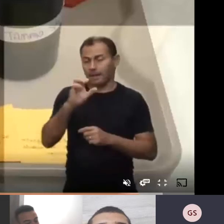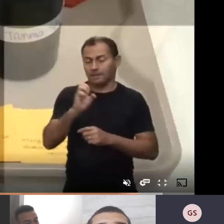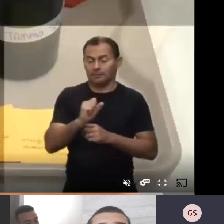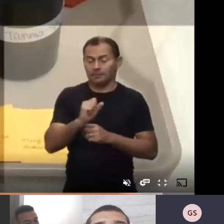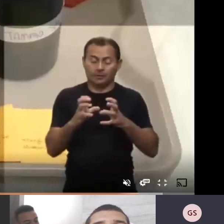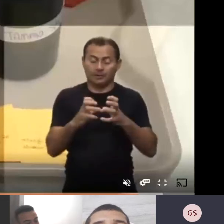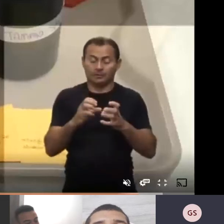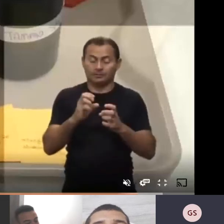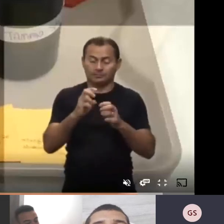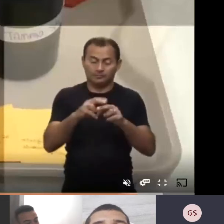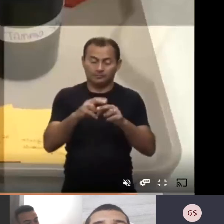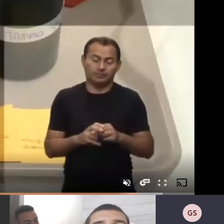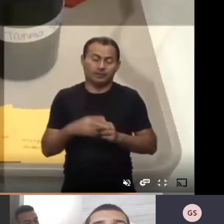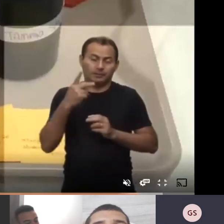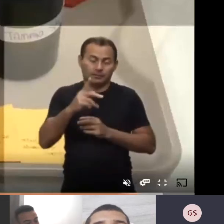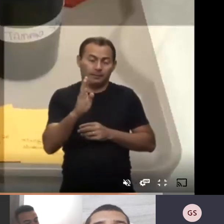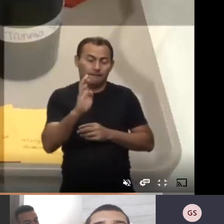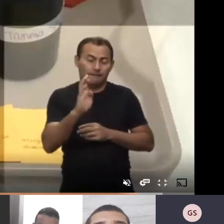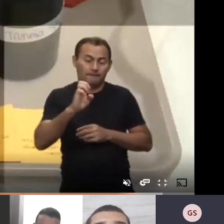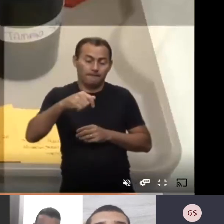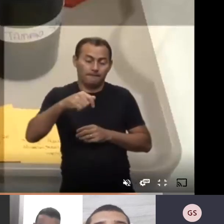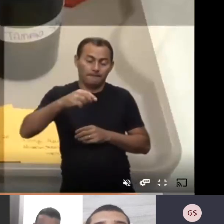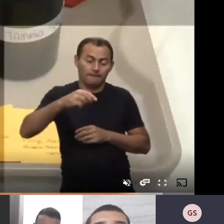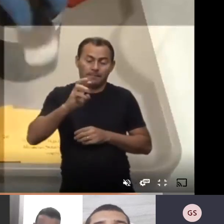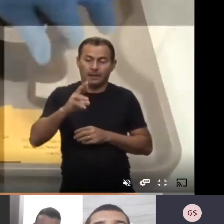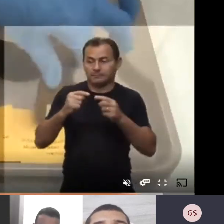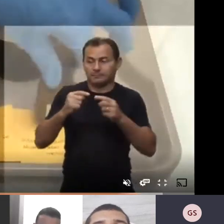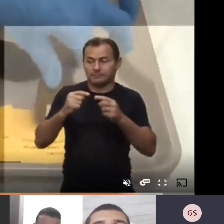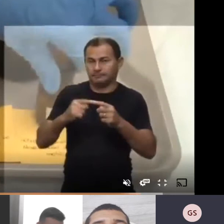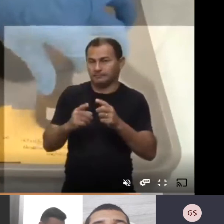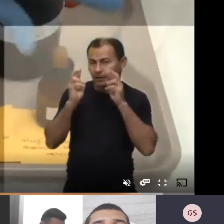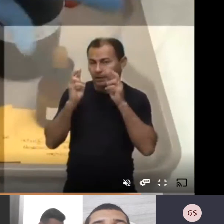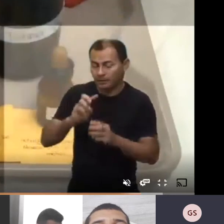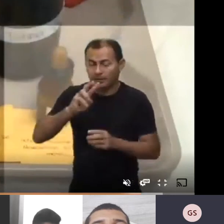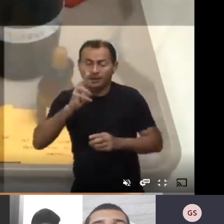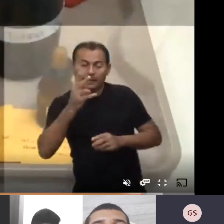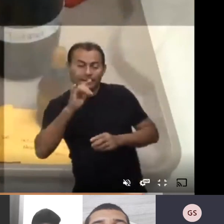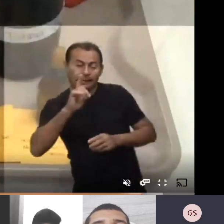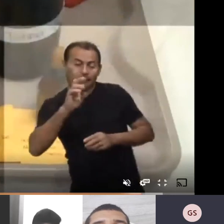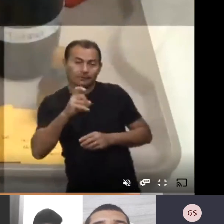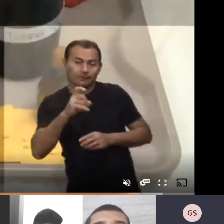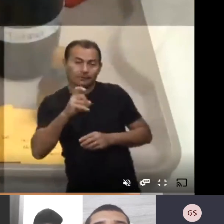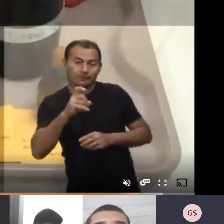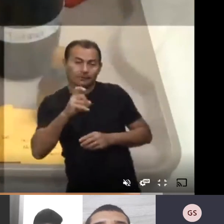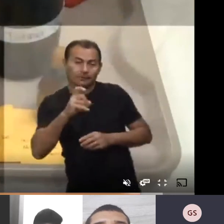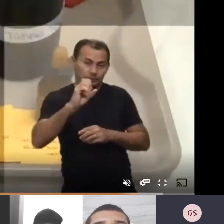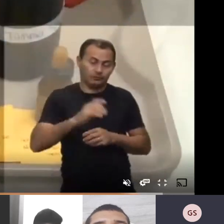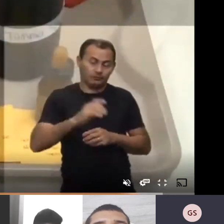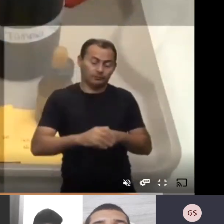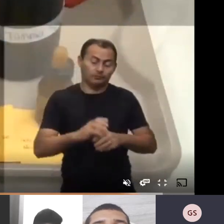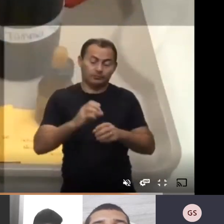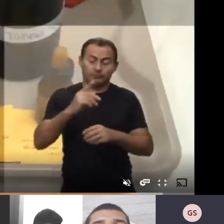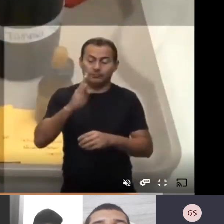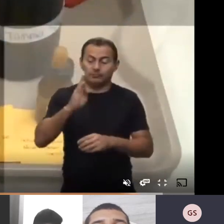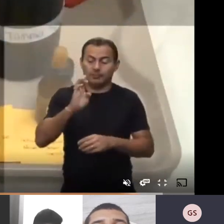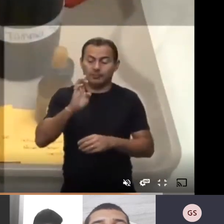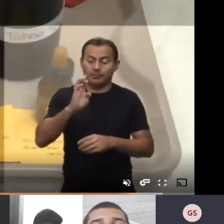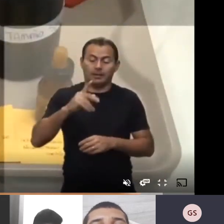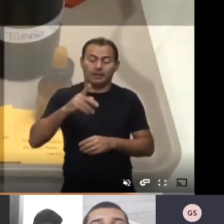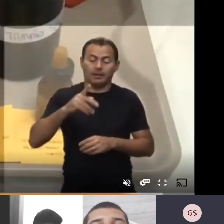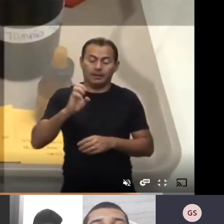E agora a gente vai colocar as soluções para ver se essas soluções vai reagir. Ver se a solução tampão vai ser